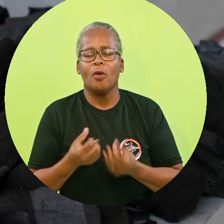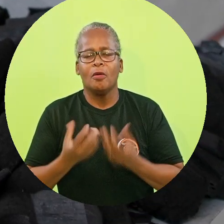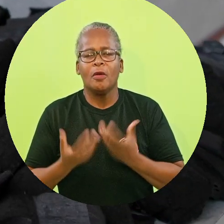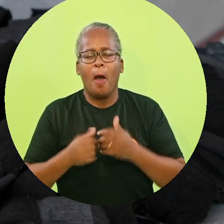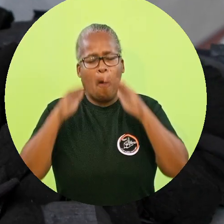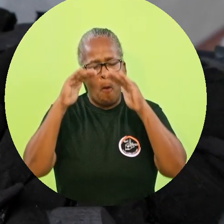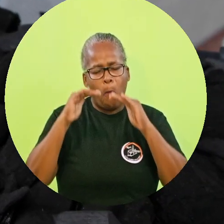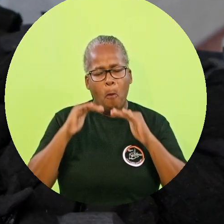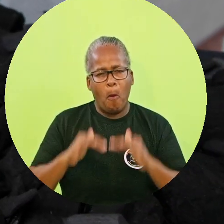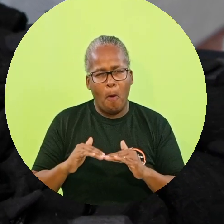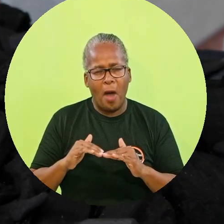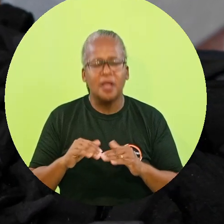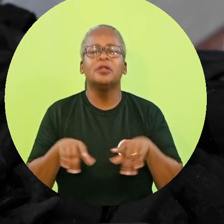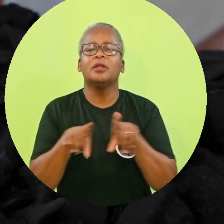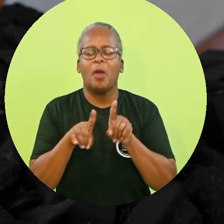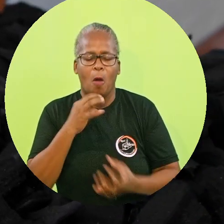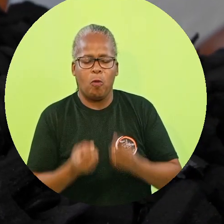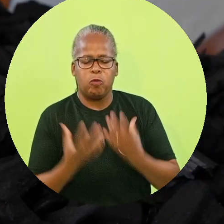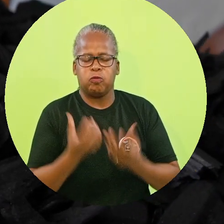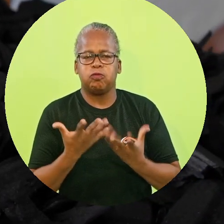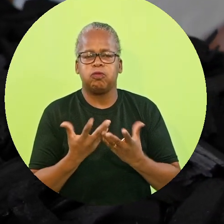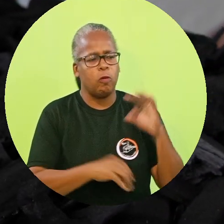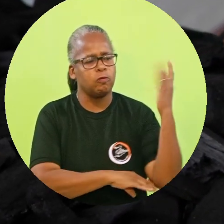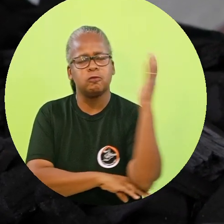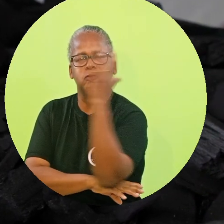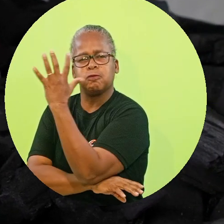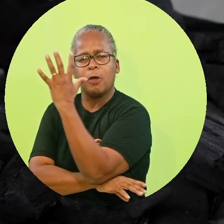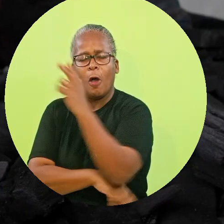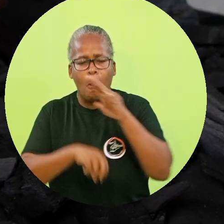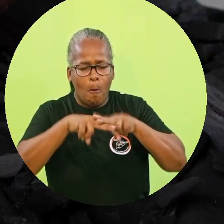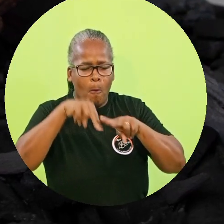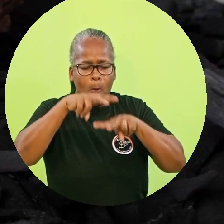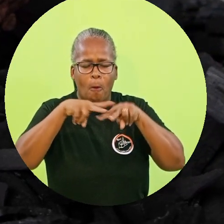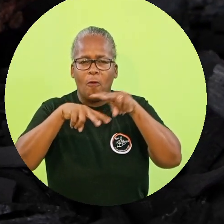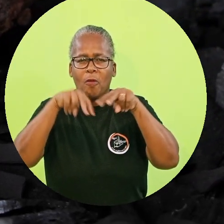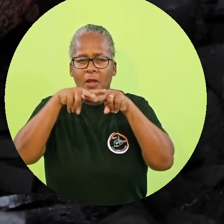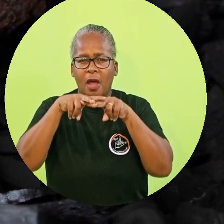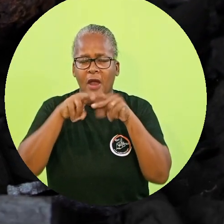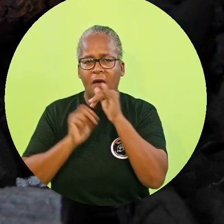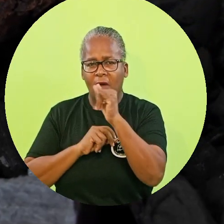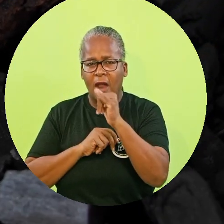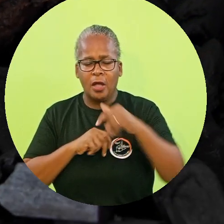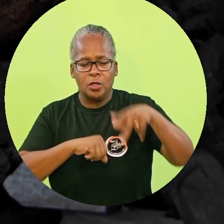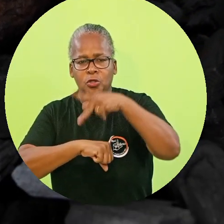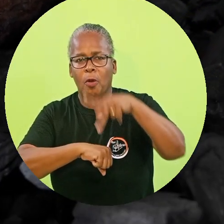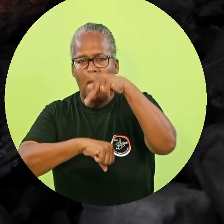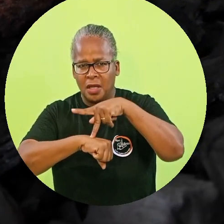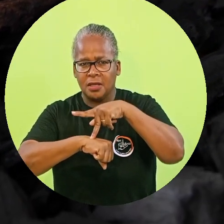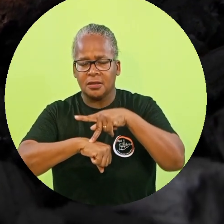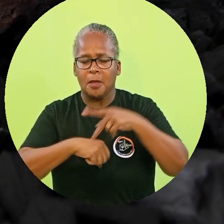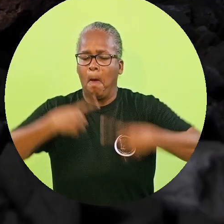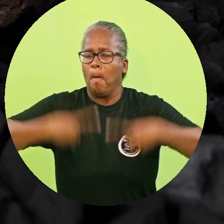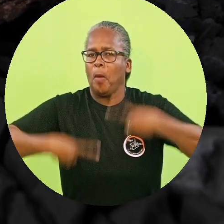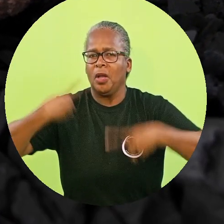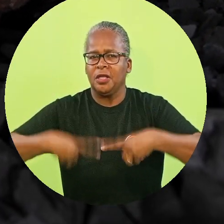temperatura e a selvagem da fogueira, torna-se um corpo político, que fala de um país queimado, das queimadas na Amazônia ao